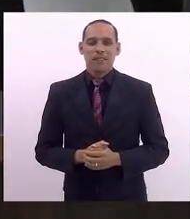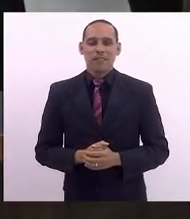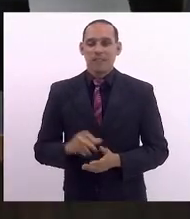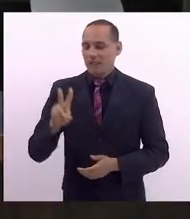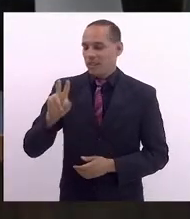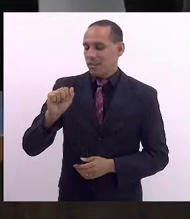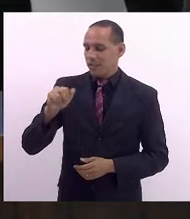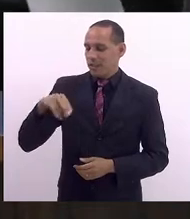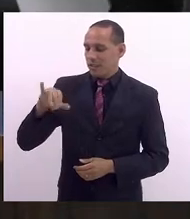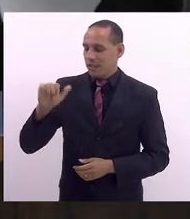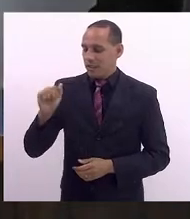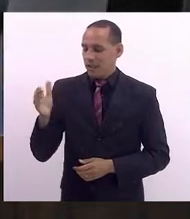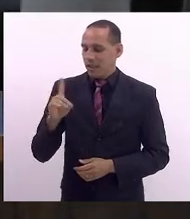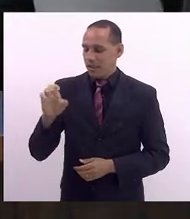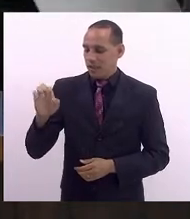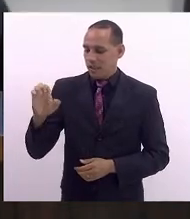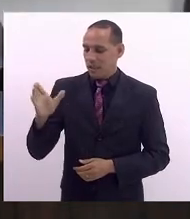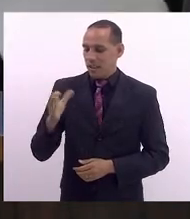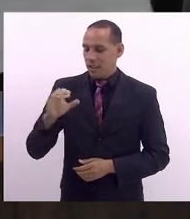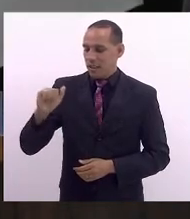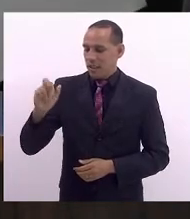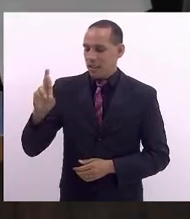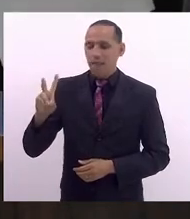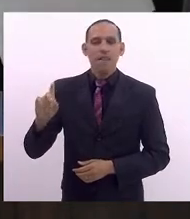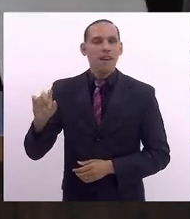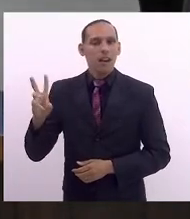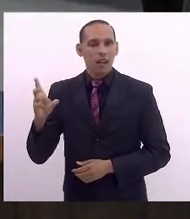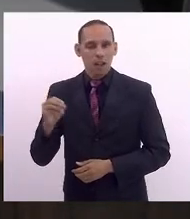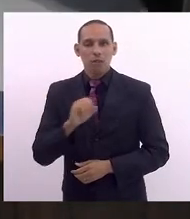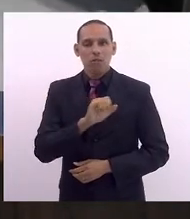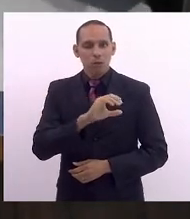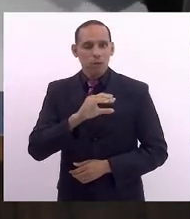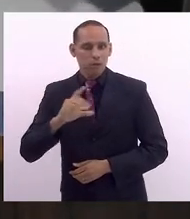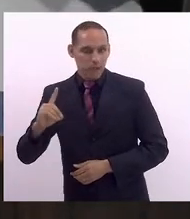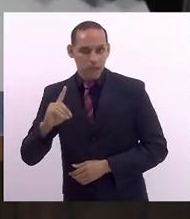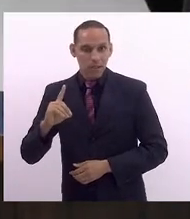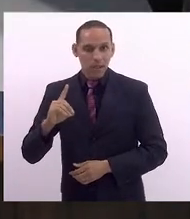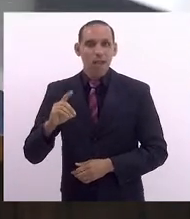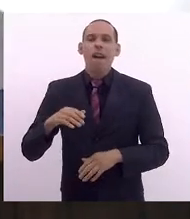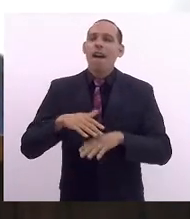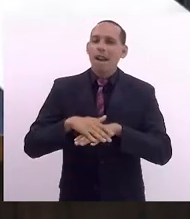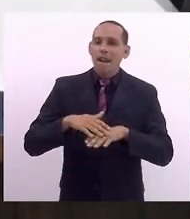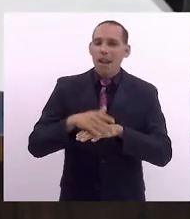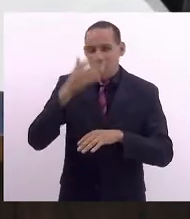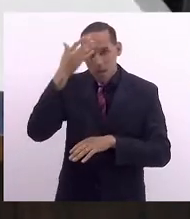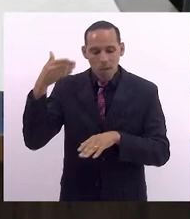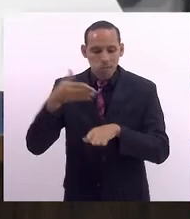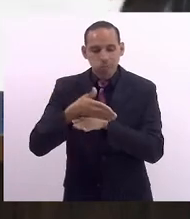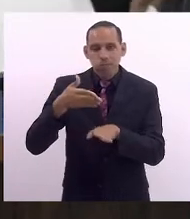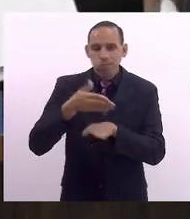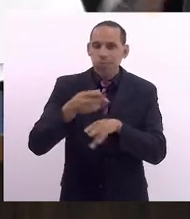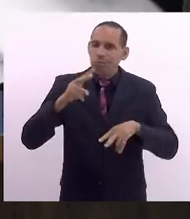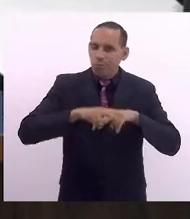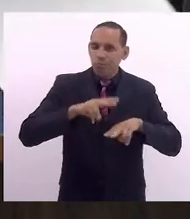Vânia de Carvalho, coordenadora da Rede de Atenção às Pessoas Egressas do Sistema Prisional.